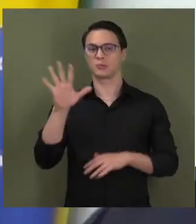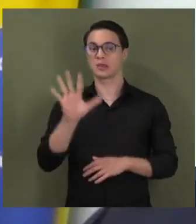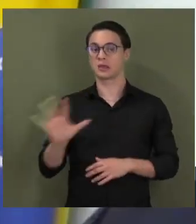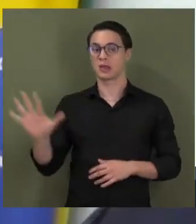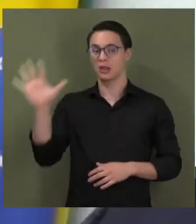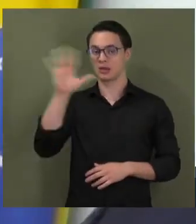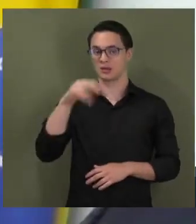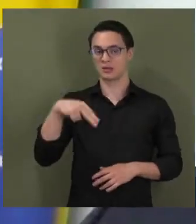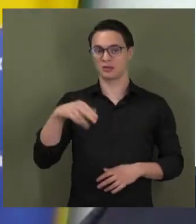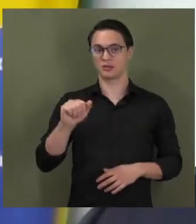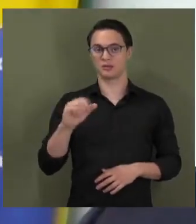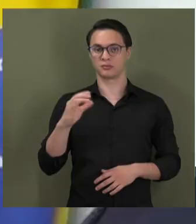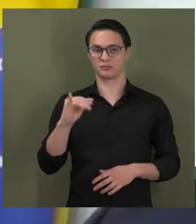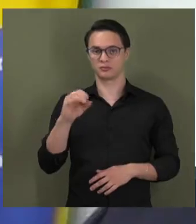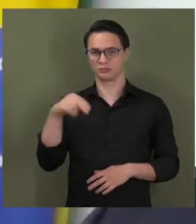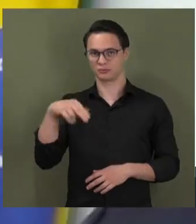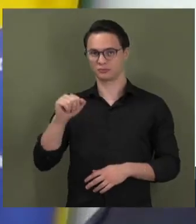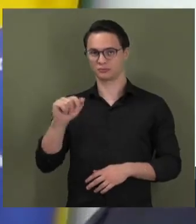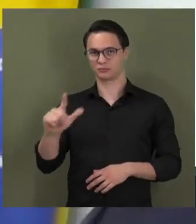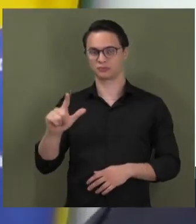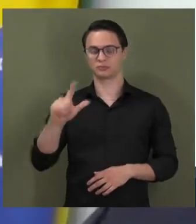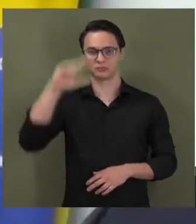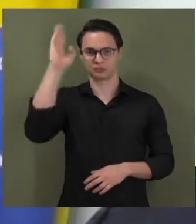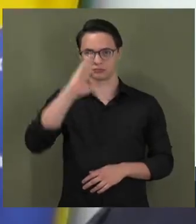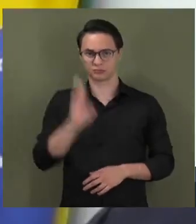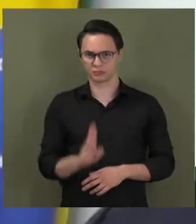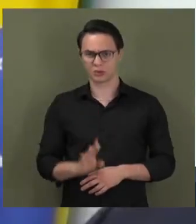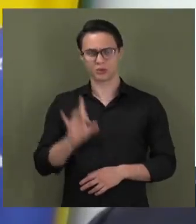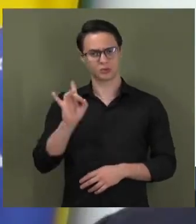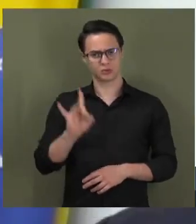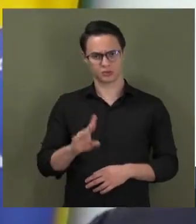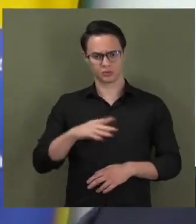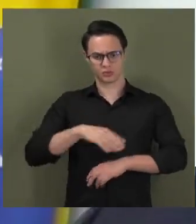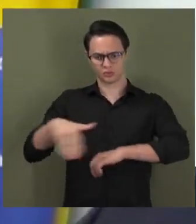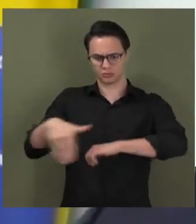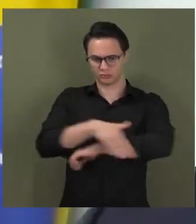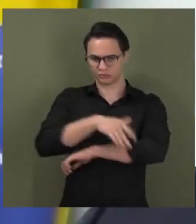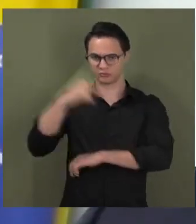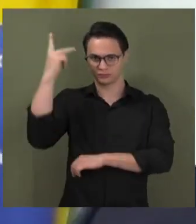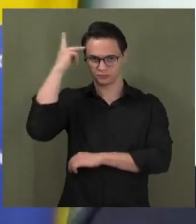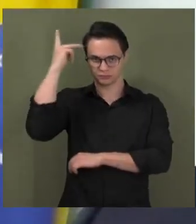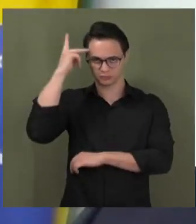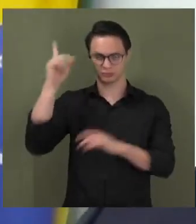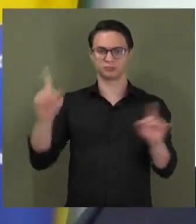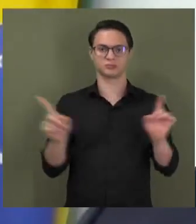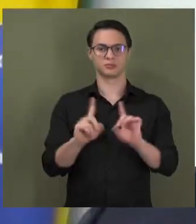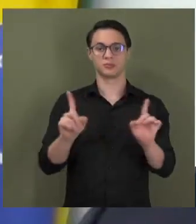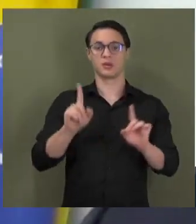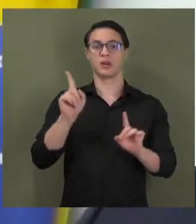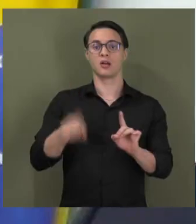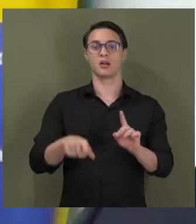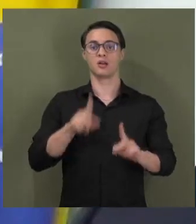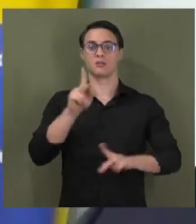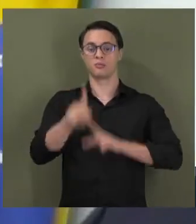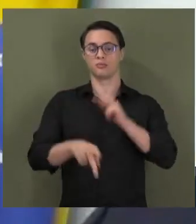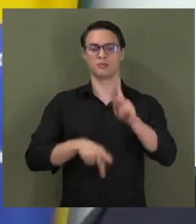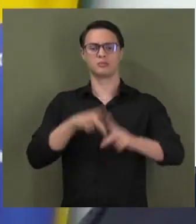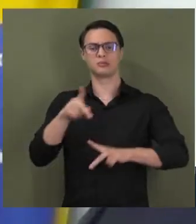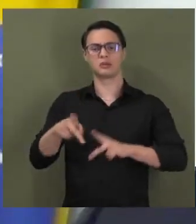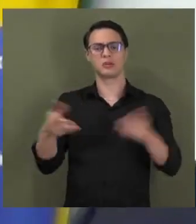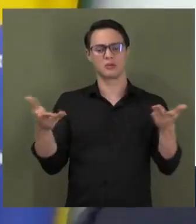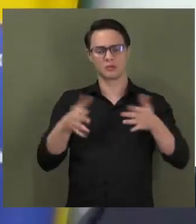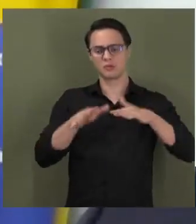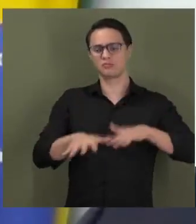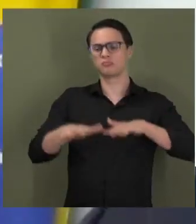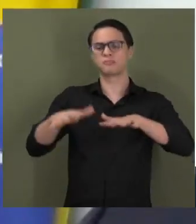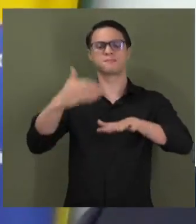né? Em todo o Brasil, não apenas na Avenida Paulista, em todo o Brasil, que é a população clamando,